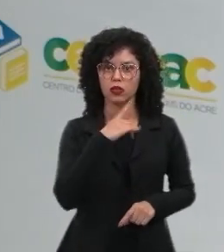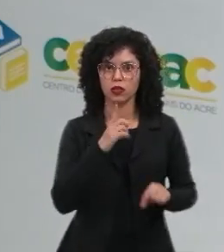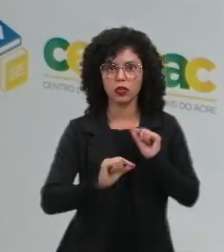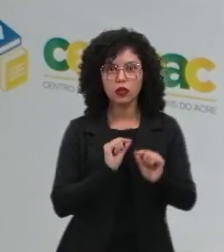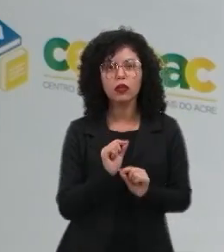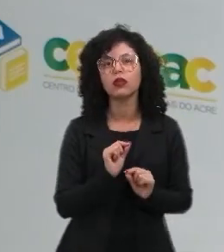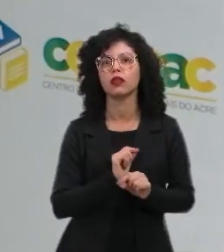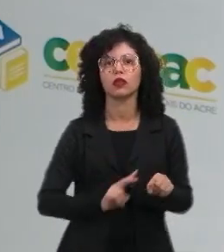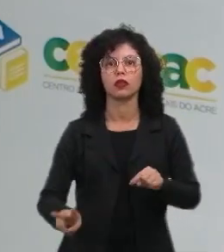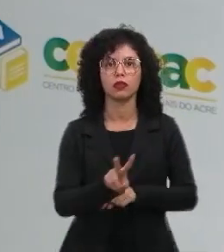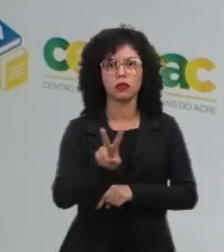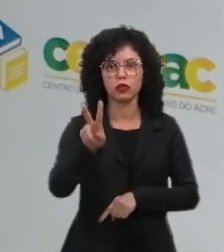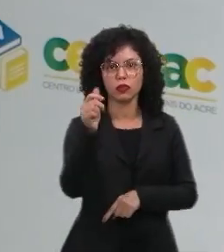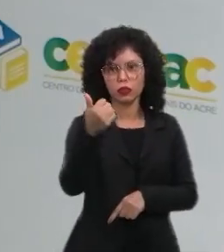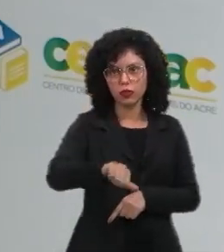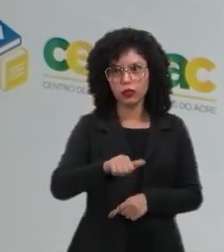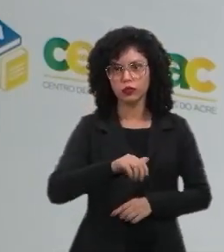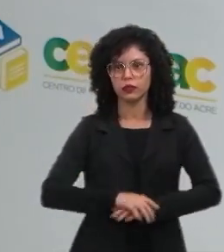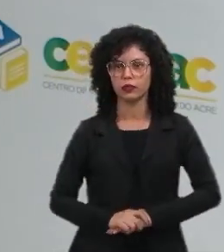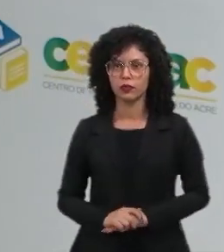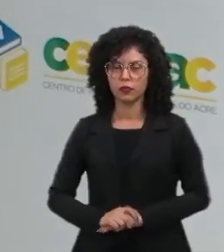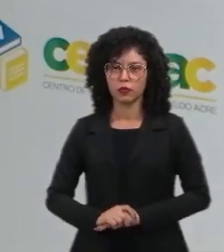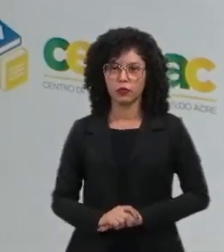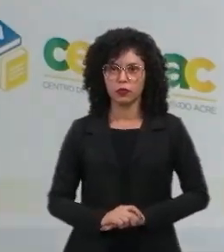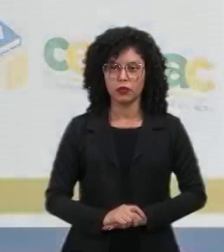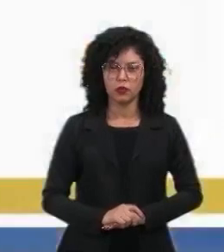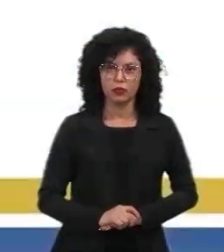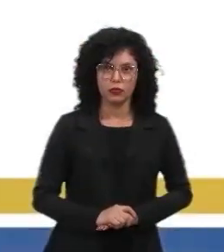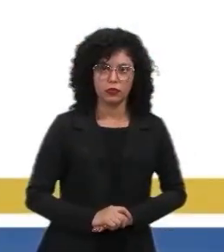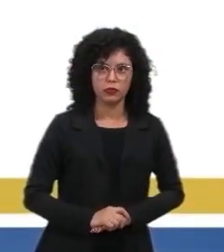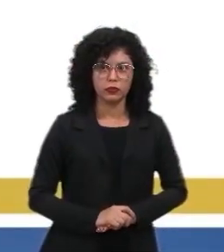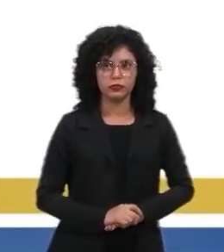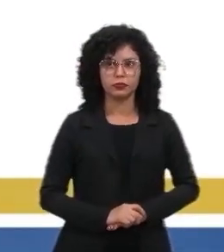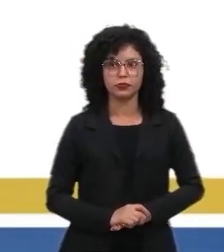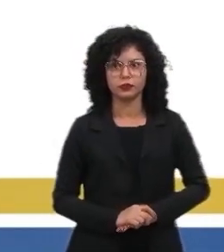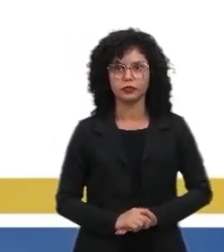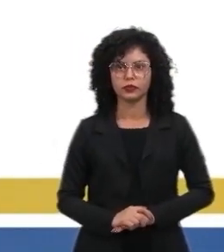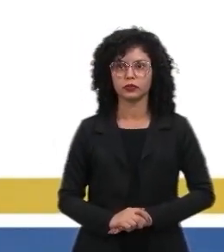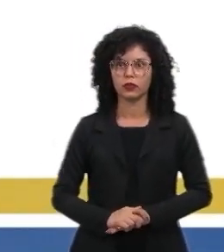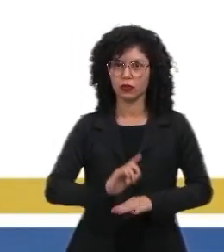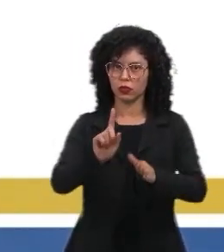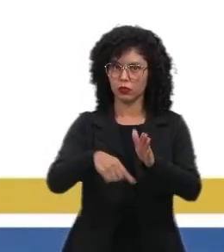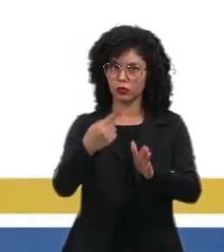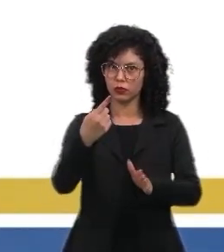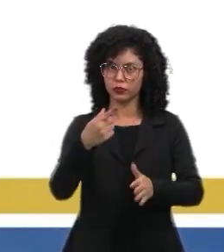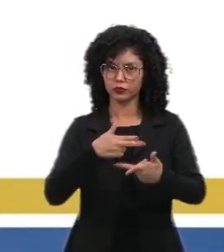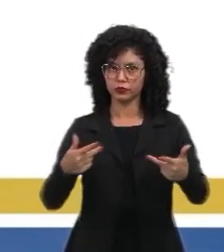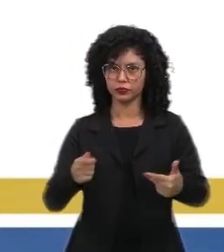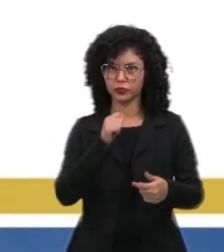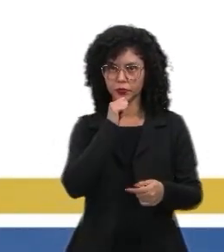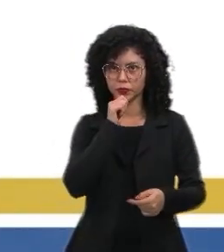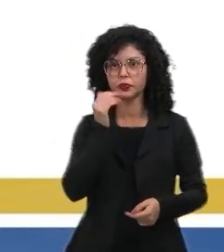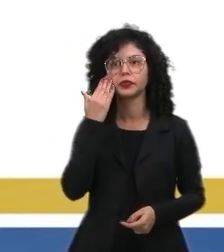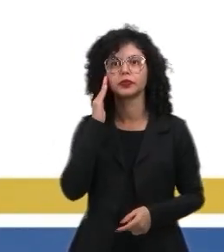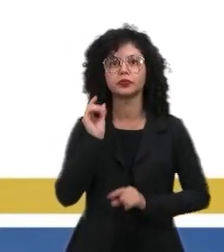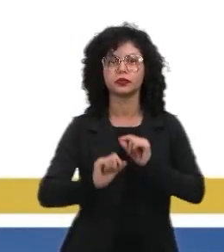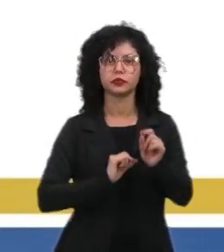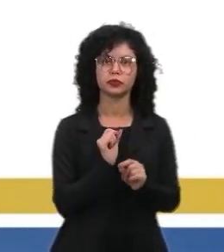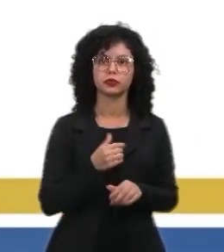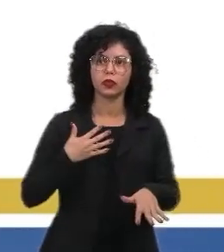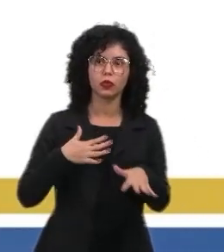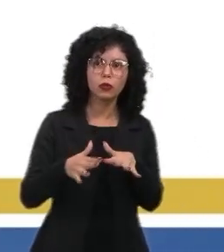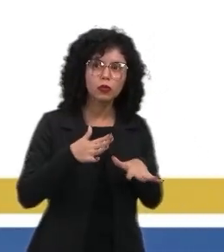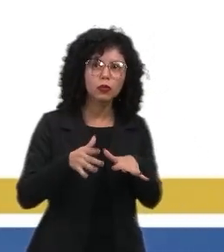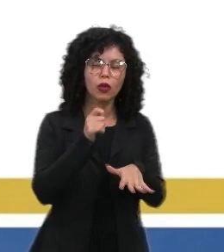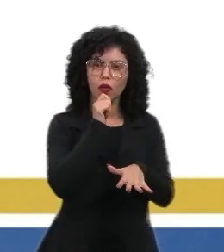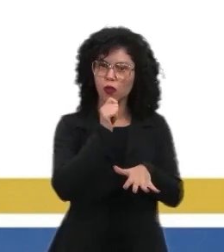um valor negativo. Então, vamos lá ver como que isso é cobrado. Primeira coisa, eu preciso entender que para realizar o